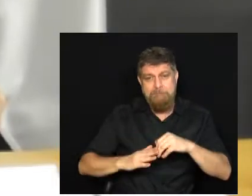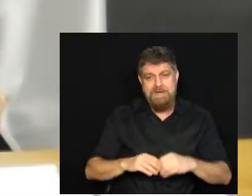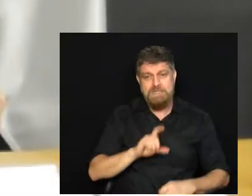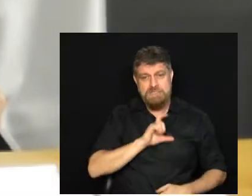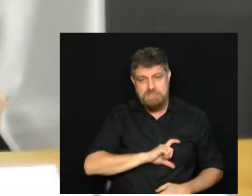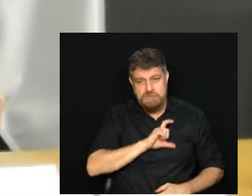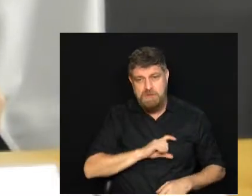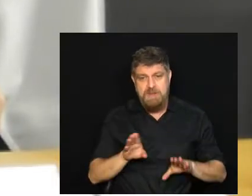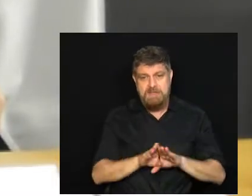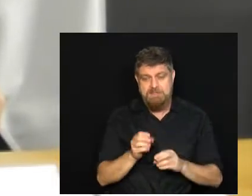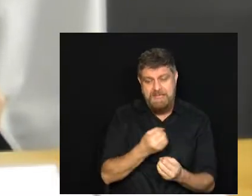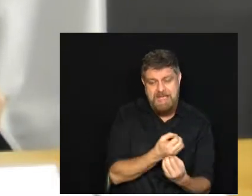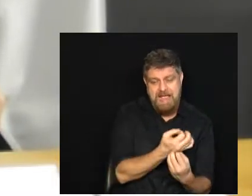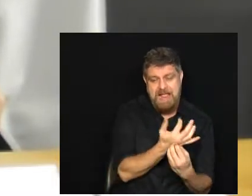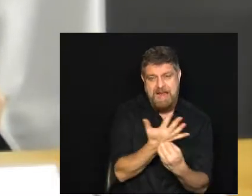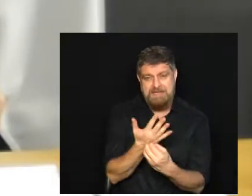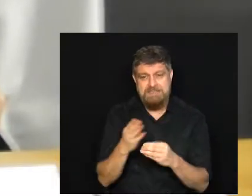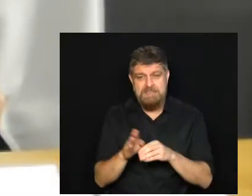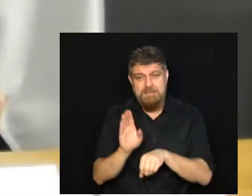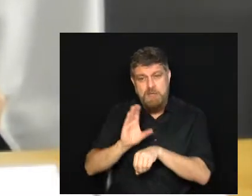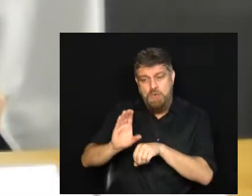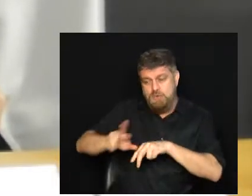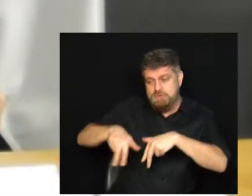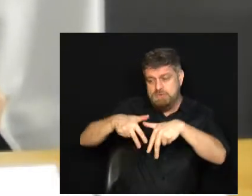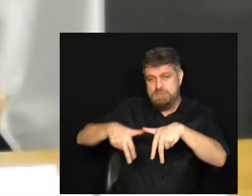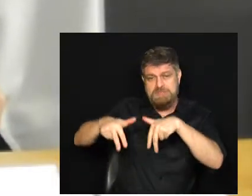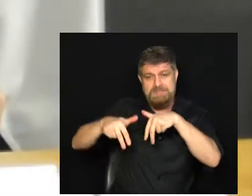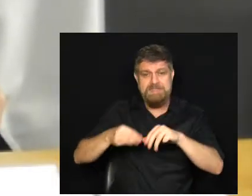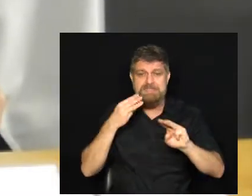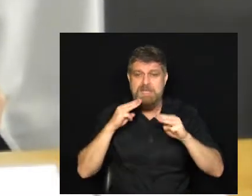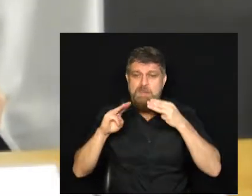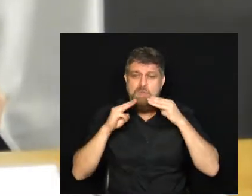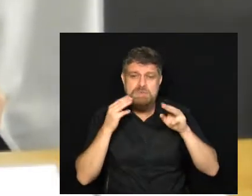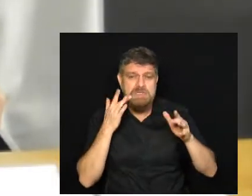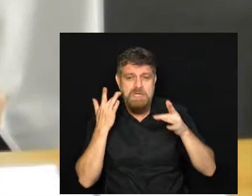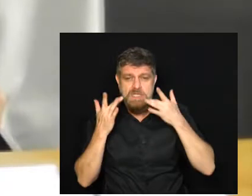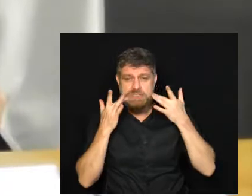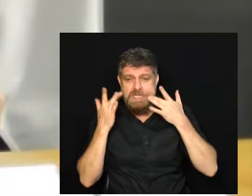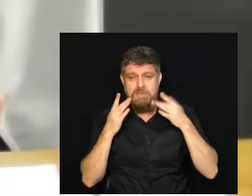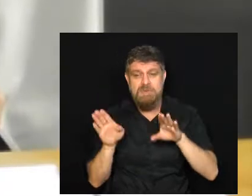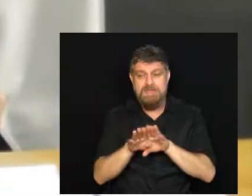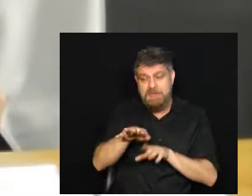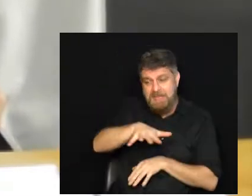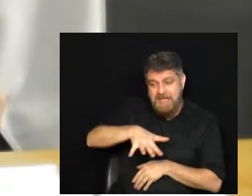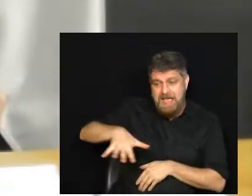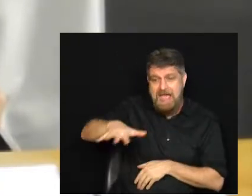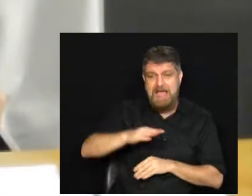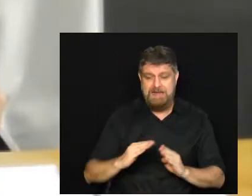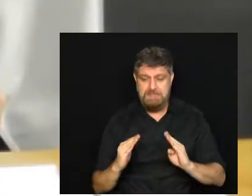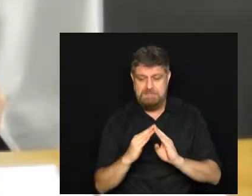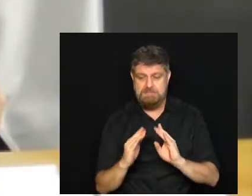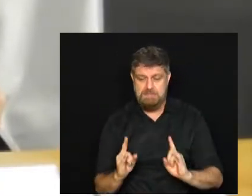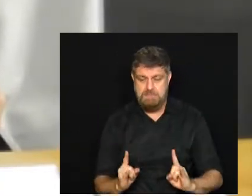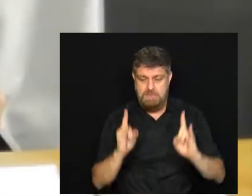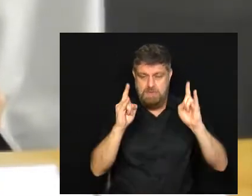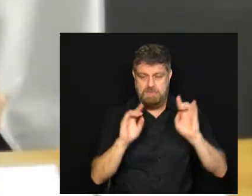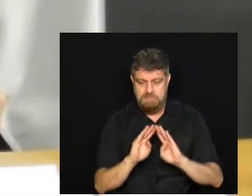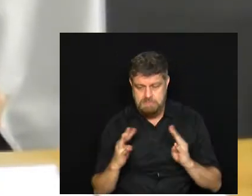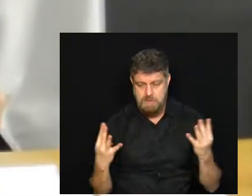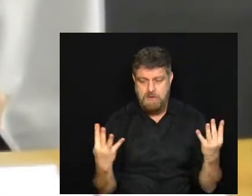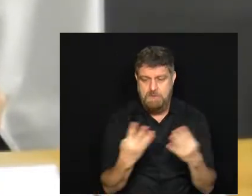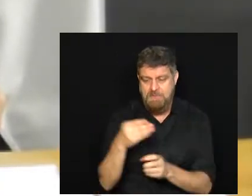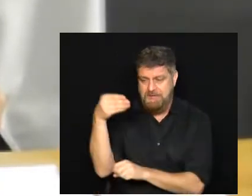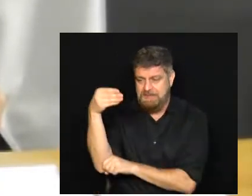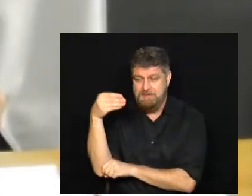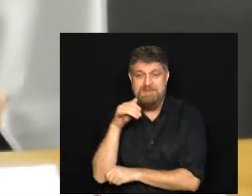em geral, inclusive cursos de dança, música e teatro, e áreas comuns dos condomínios e hotéis, tais como as